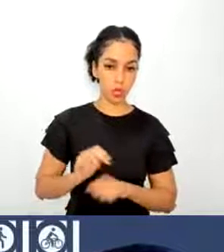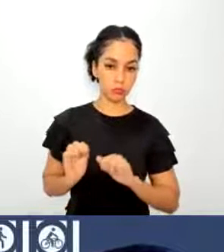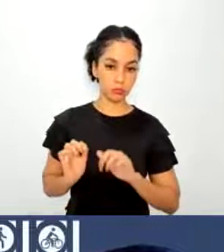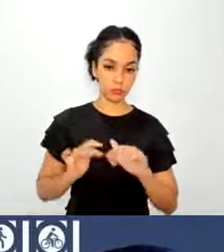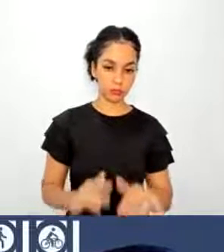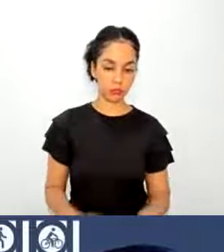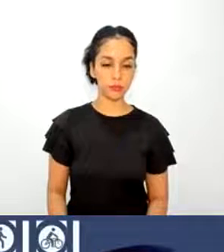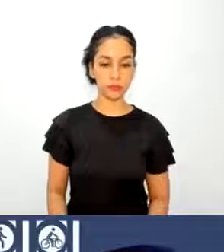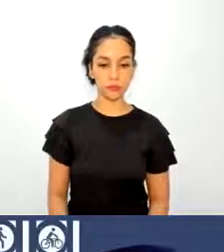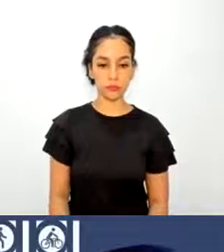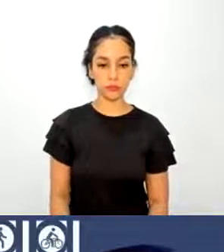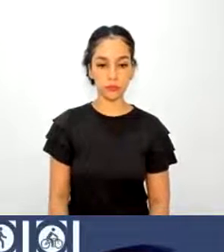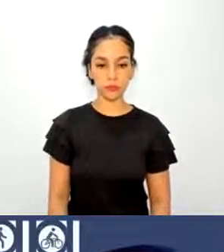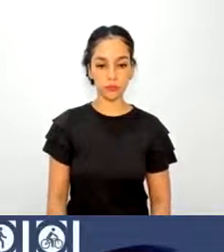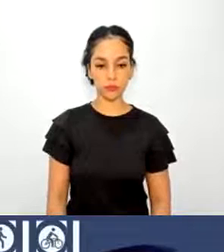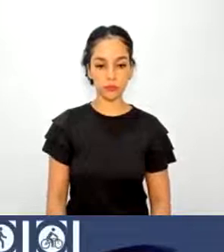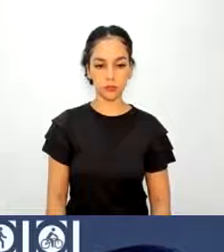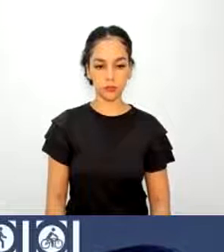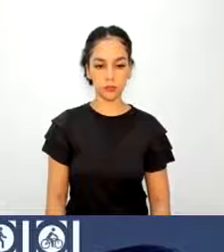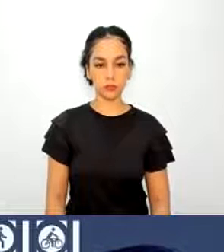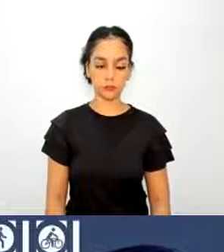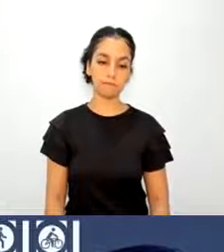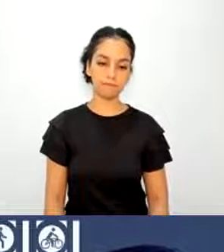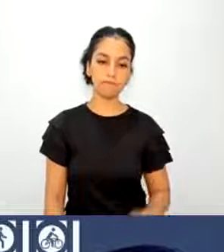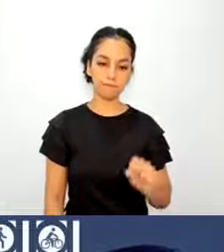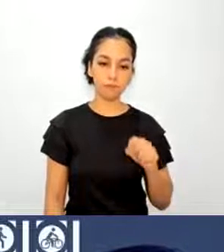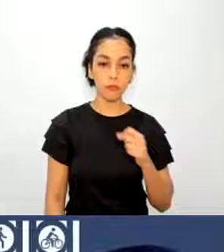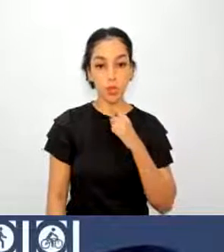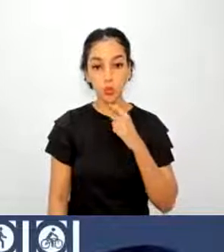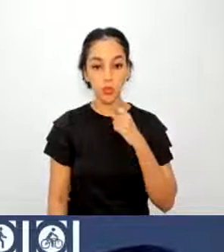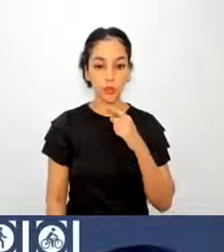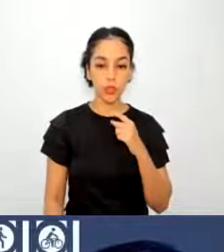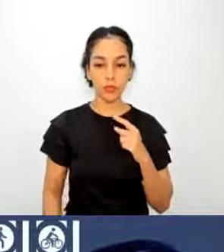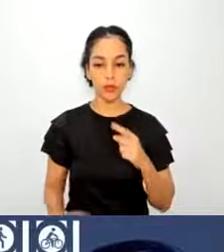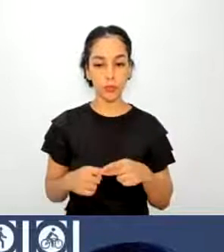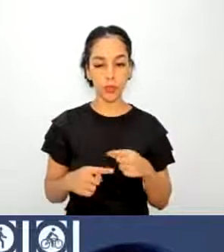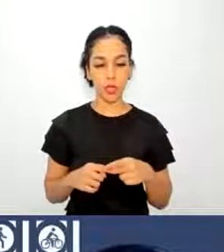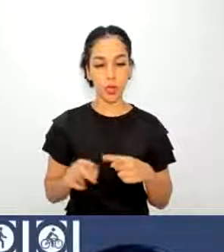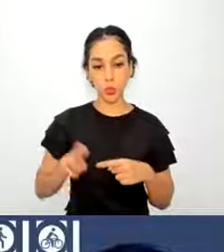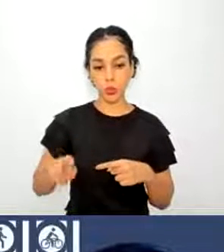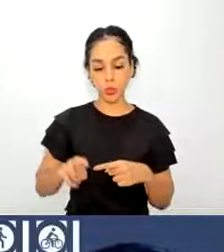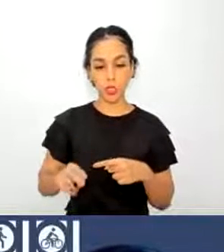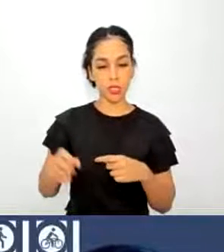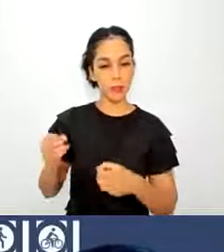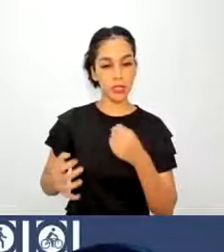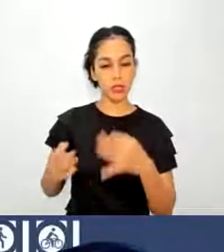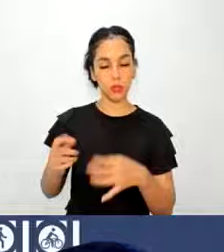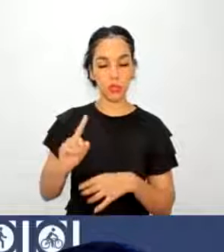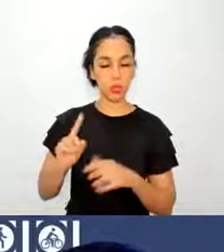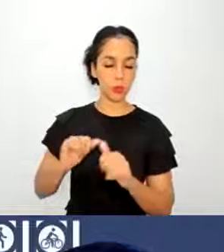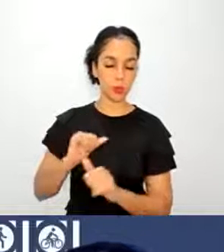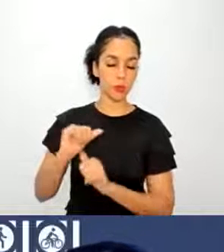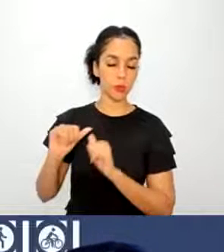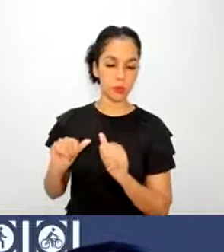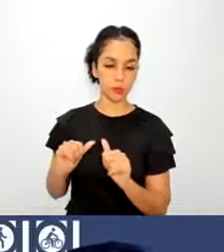definitiva. A dúvida surgiu mesmo mais para essa questão deles usarem uma justificativa de não transformar